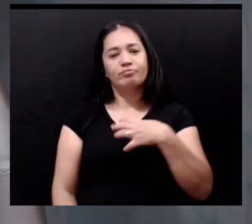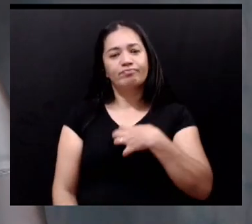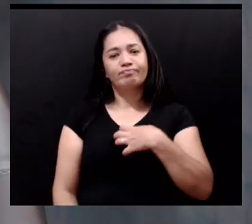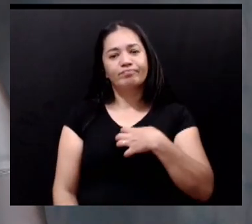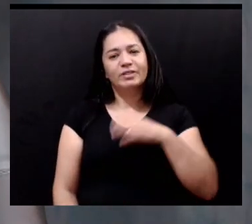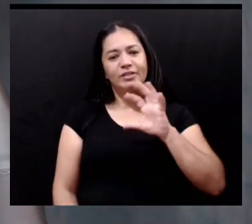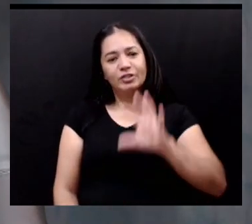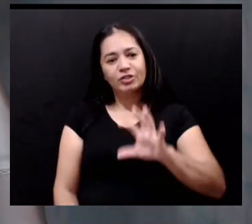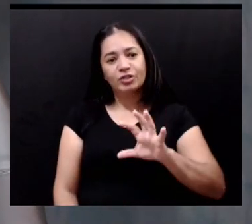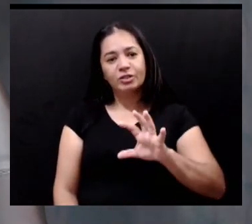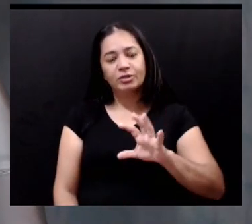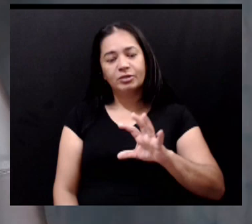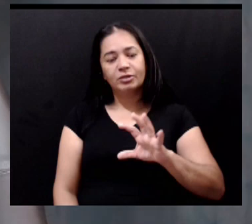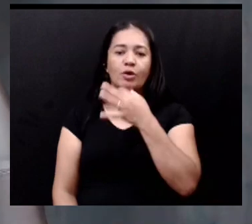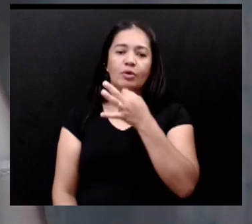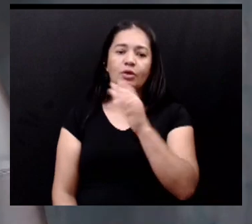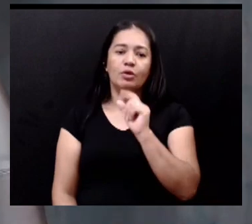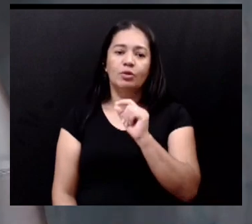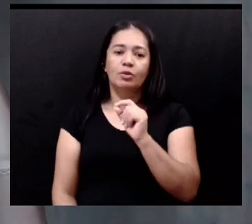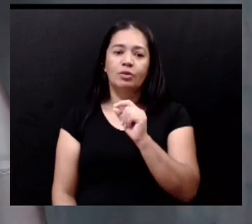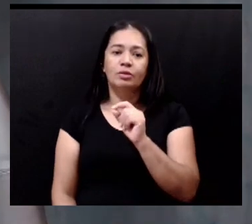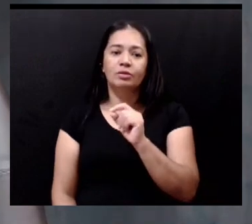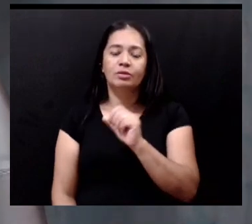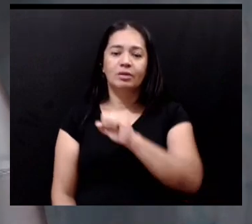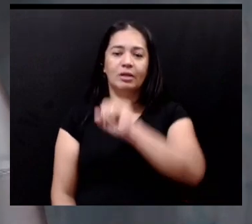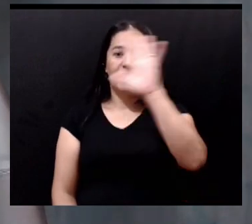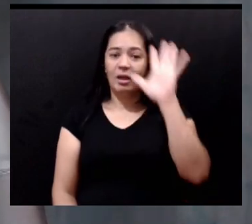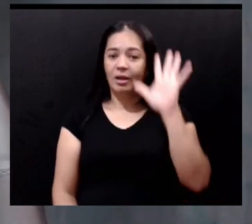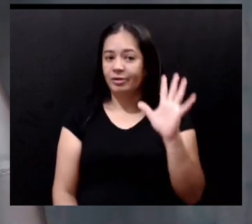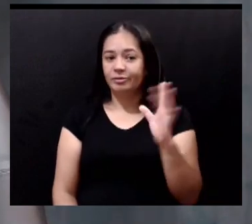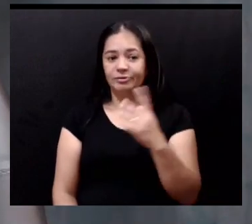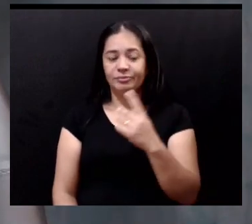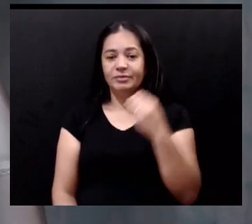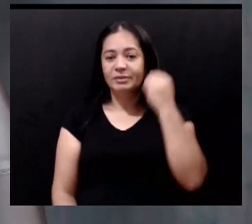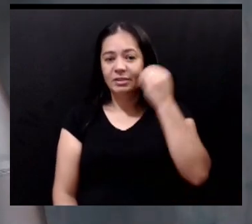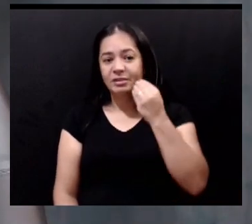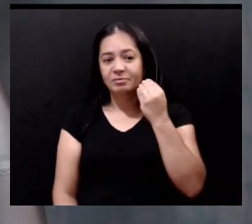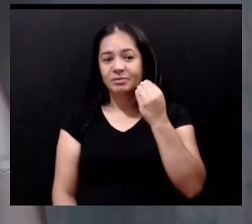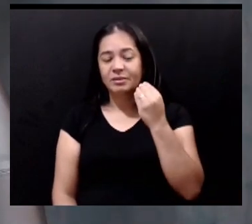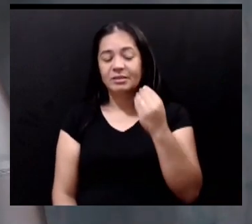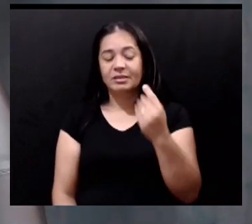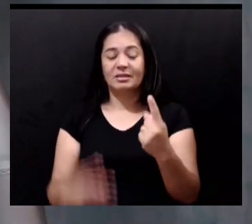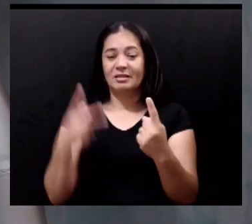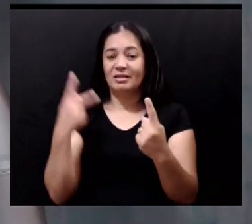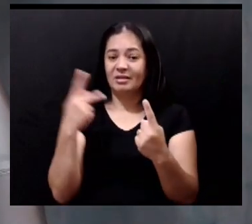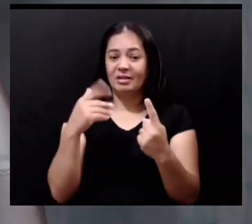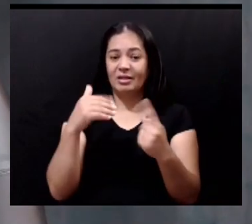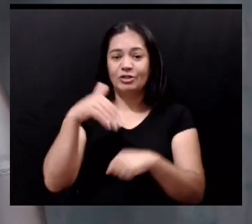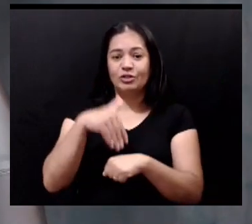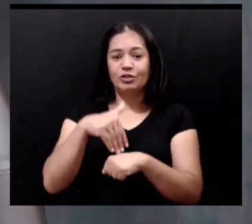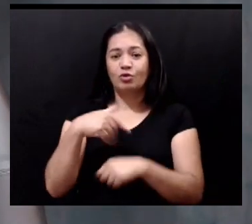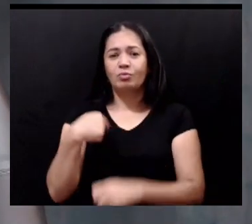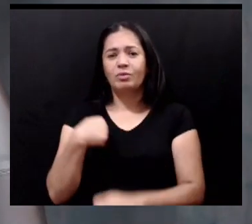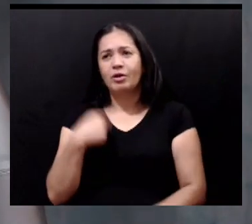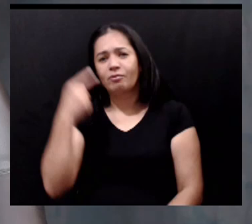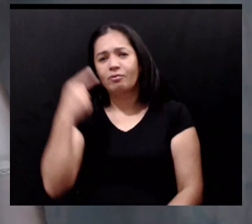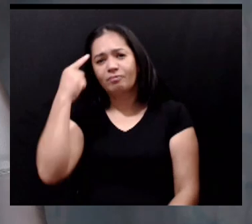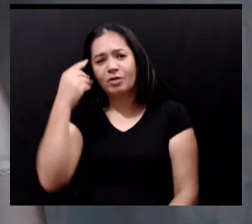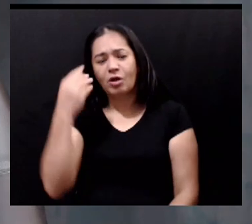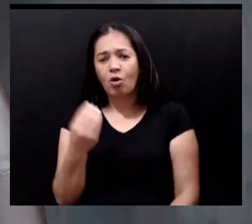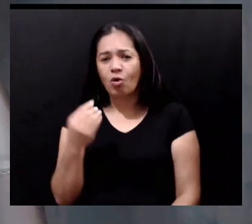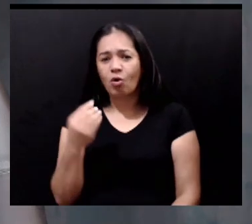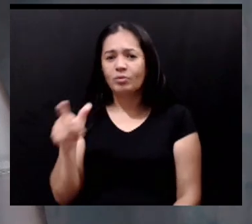que, claro que acho que nessa experiência dela de culpa, fico aqui pensando o que ela pode, né, para onde que essa culpa